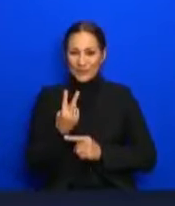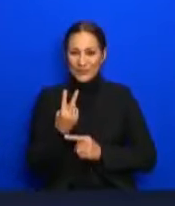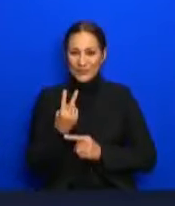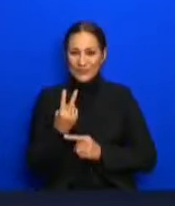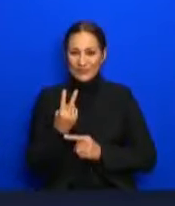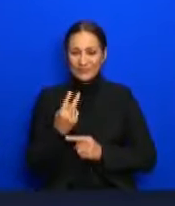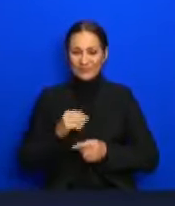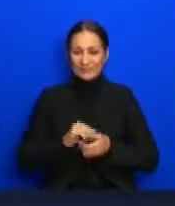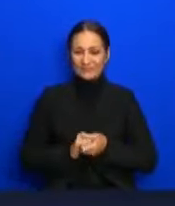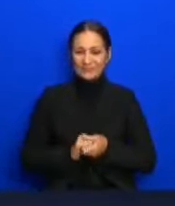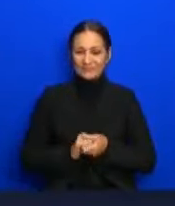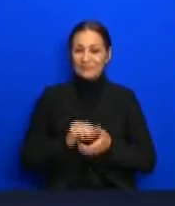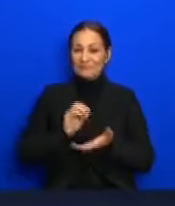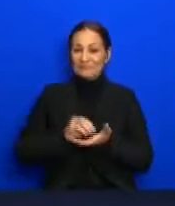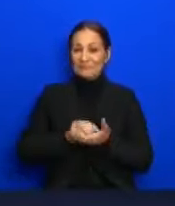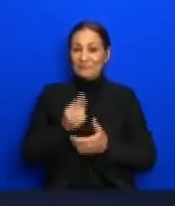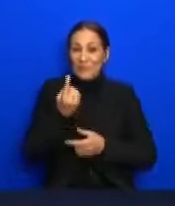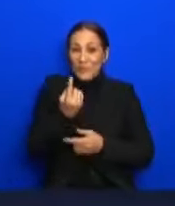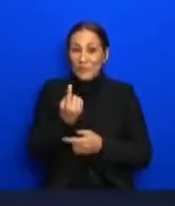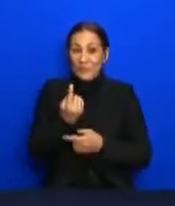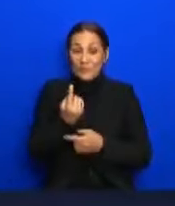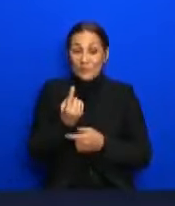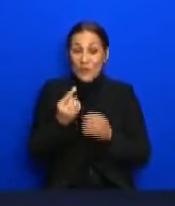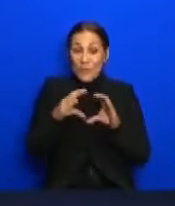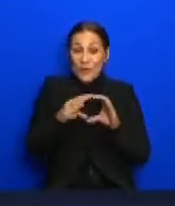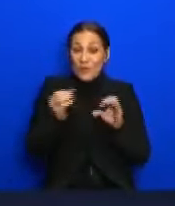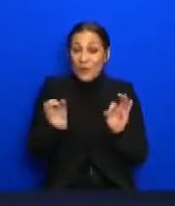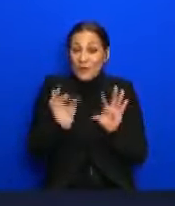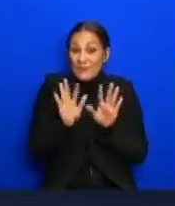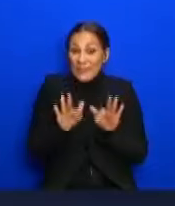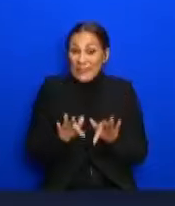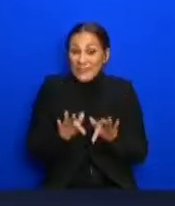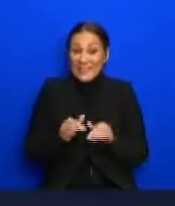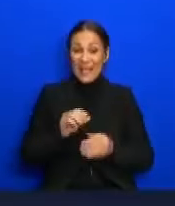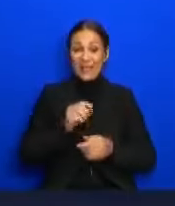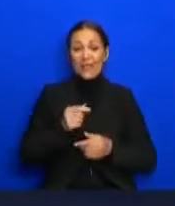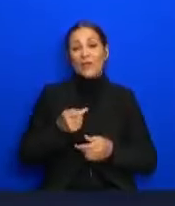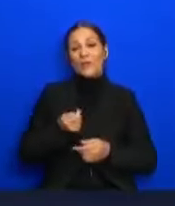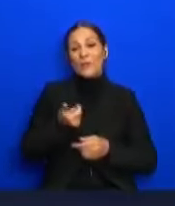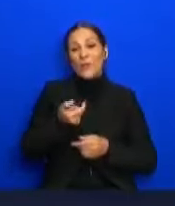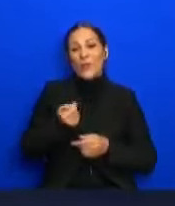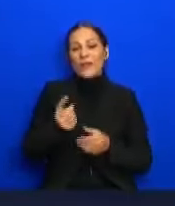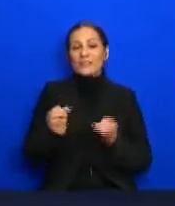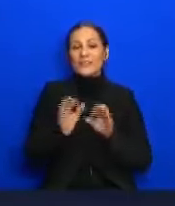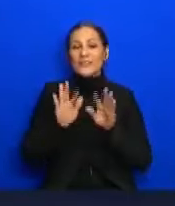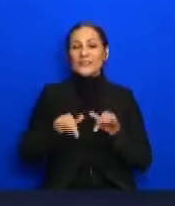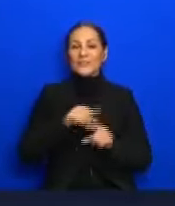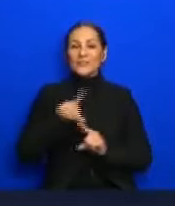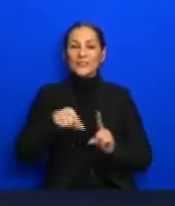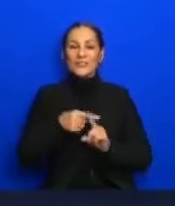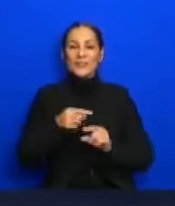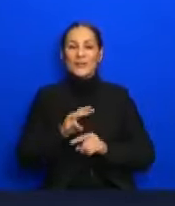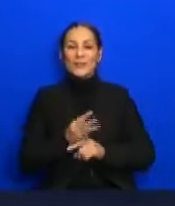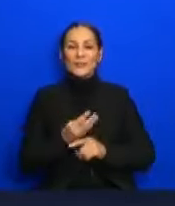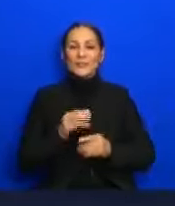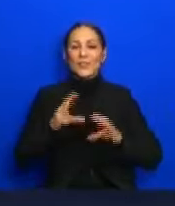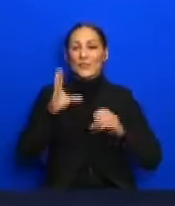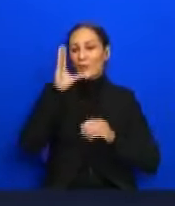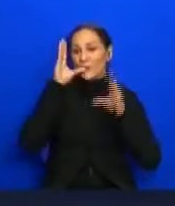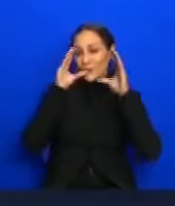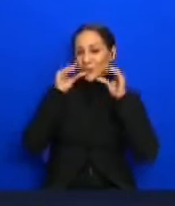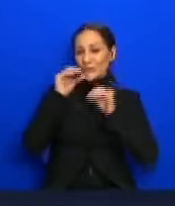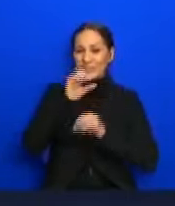2. Falta apenas 1 trevo. Vamos lá, reta final do sorteio da Mais Milionária nessa noite de